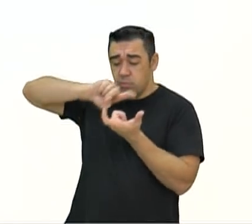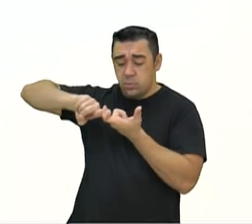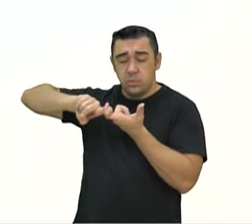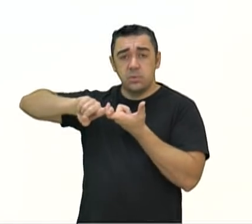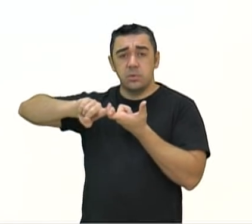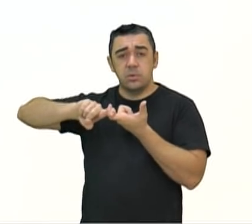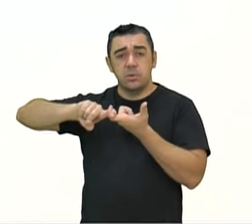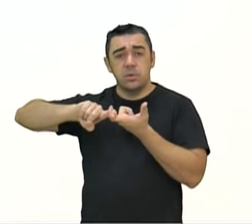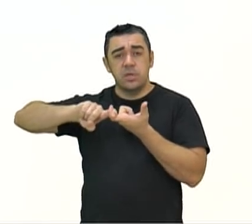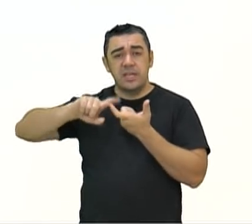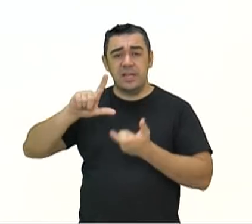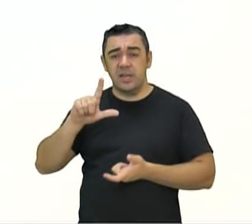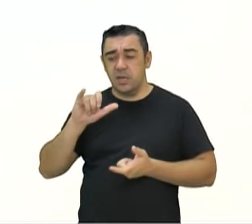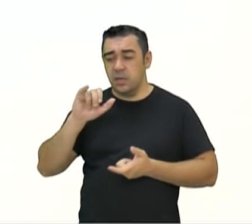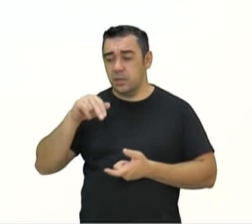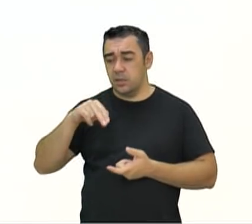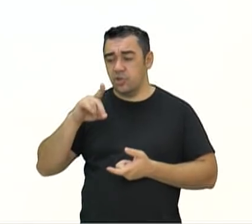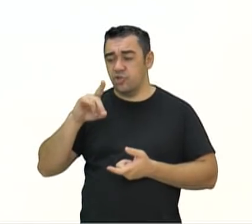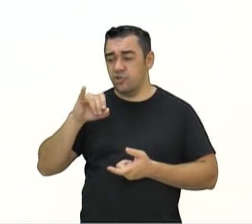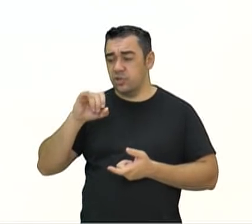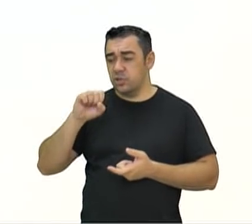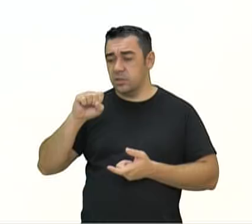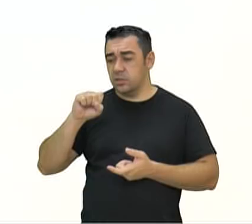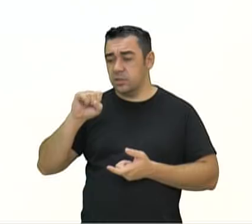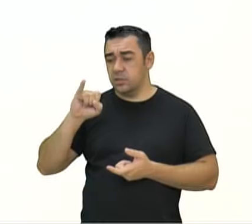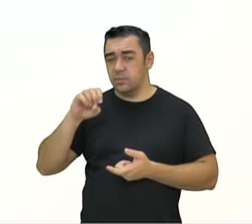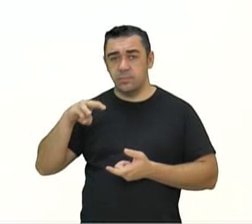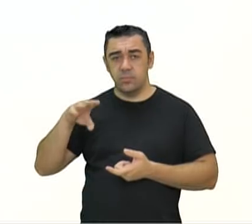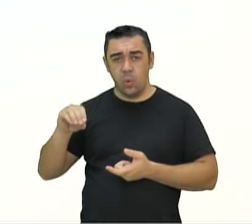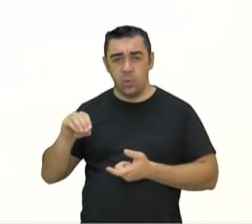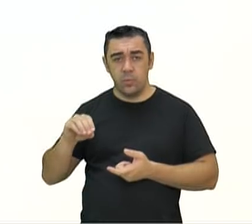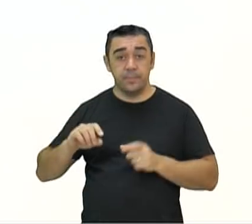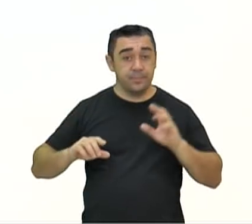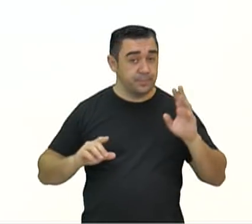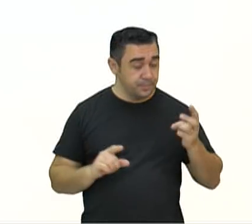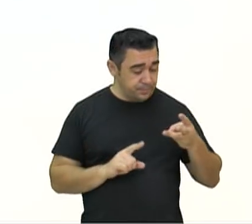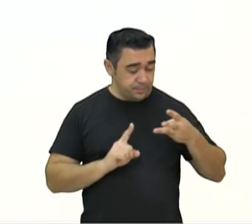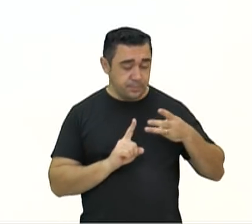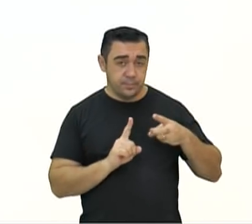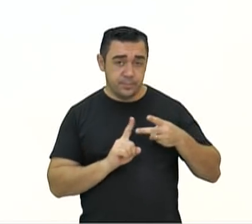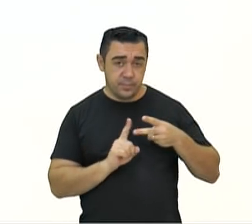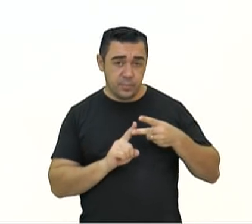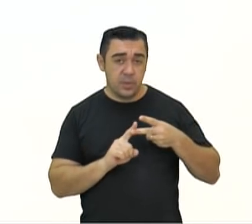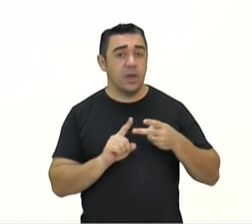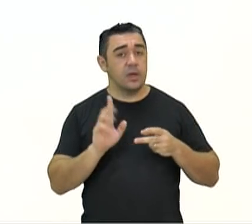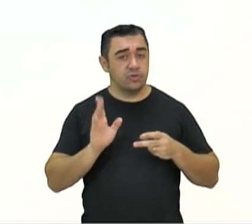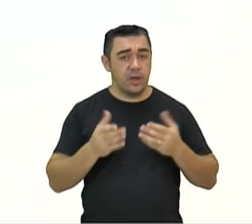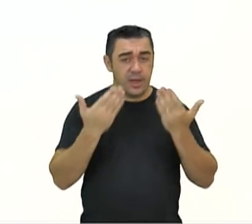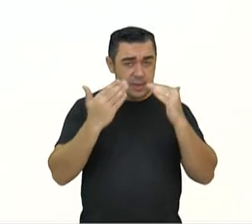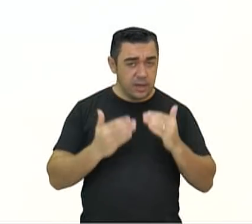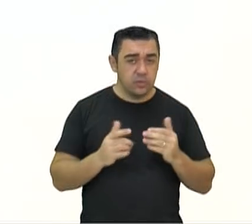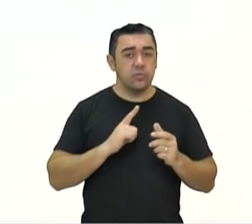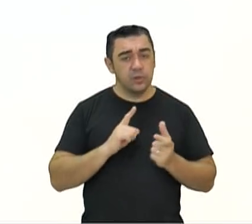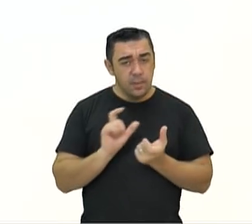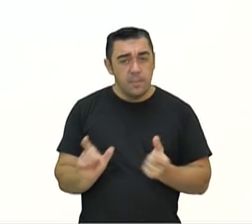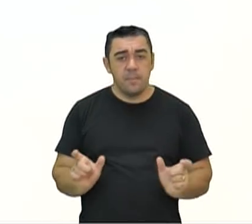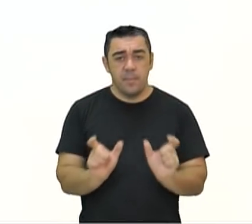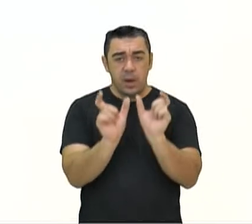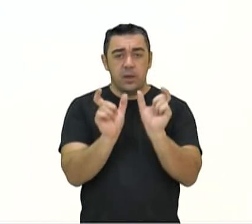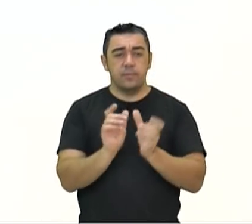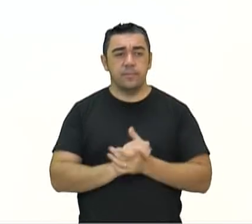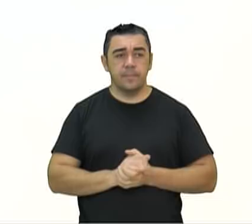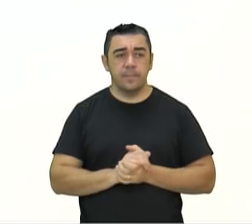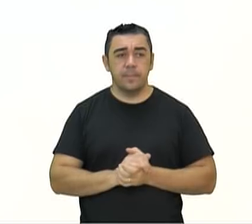sintético, eu sintetizo. E já no analítico, eu utilizo o advérbio mais o adjetivo, certo? E no